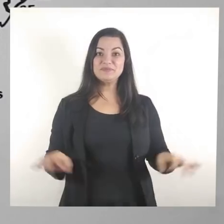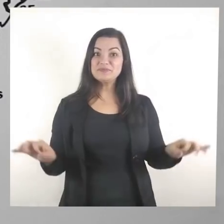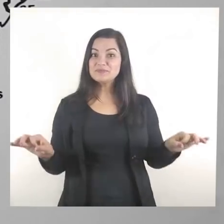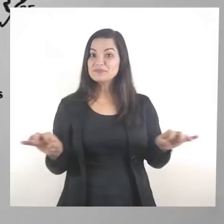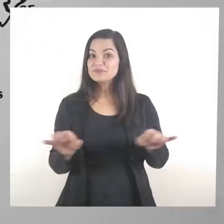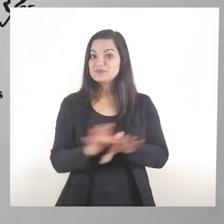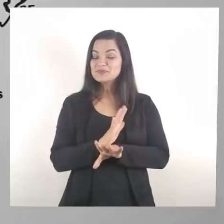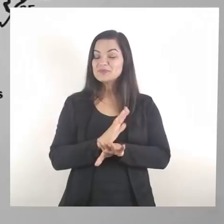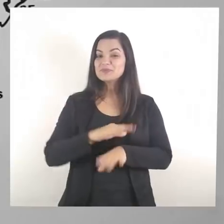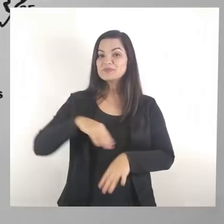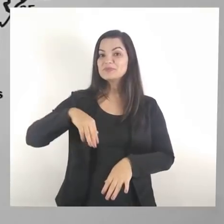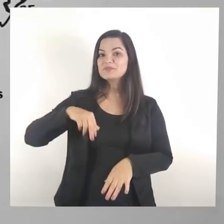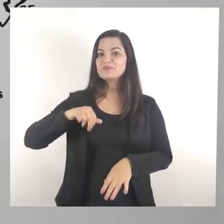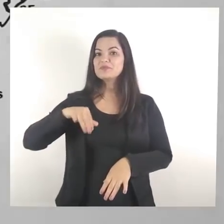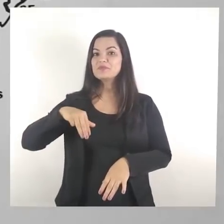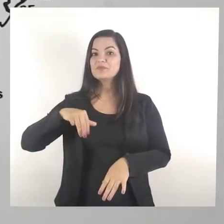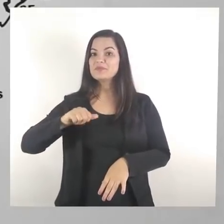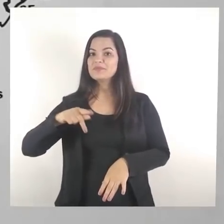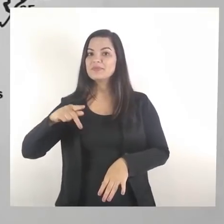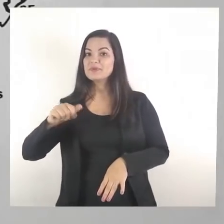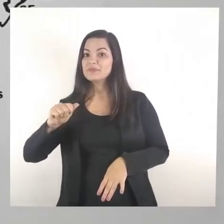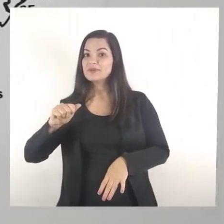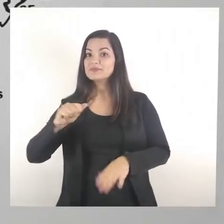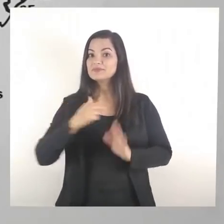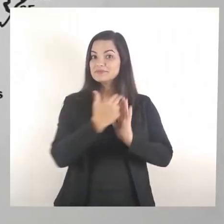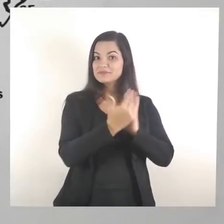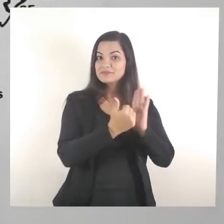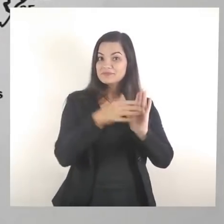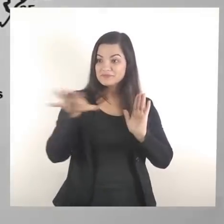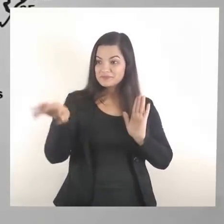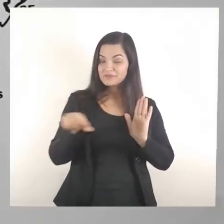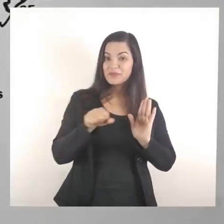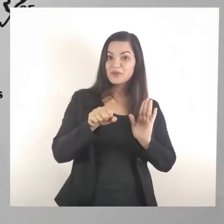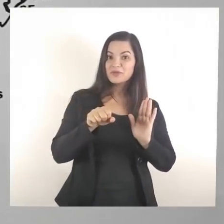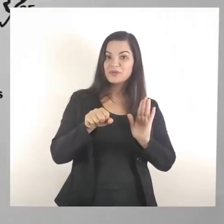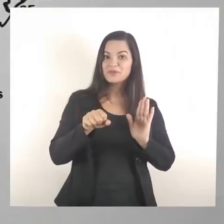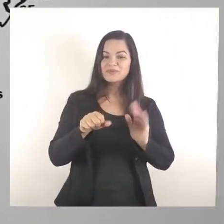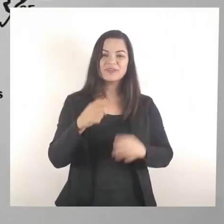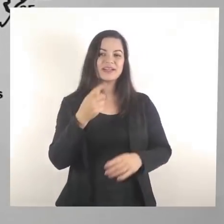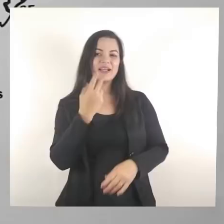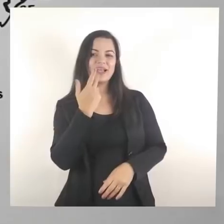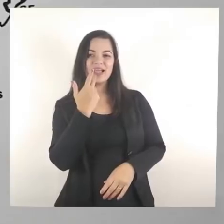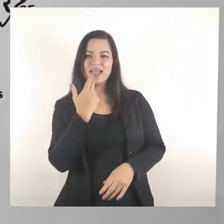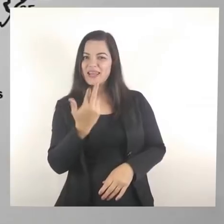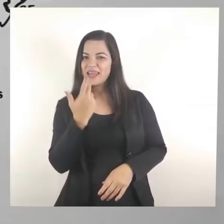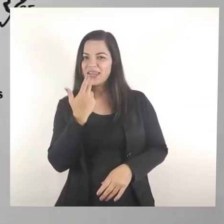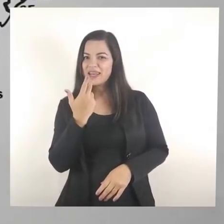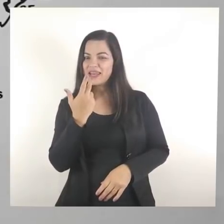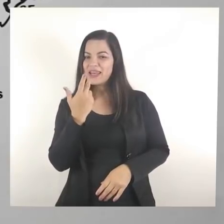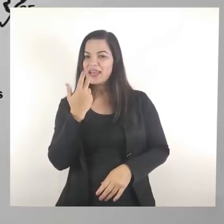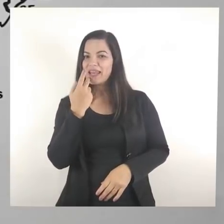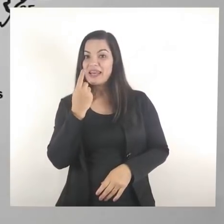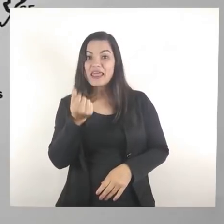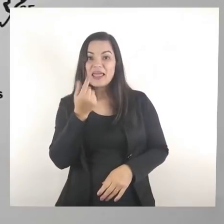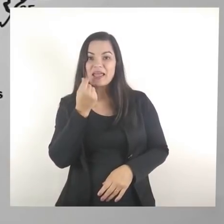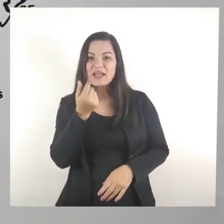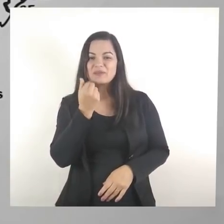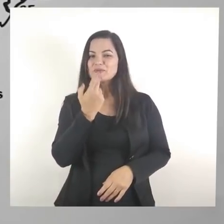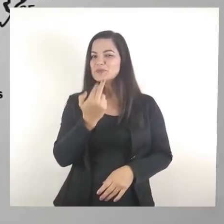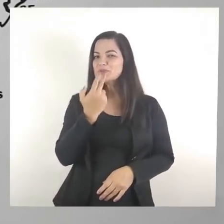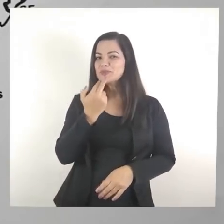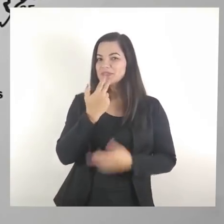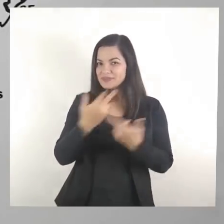Já separaram o mapa, lápis de cor ou qualquer outra coisa para preenchermos o nosso